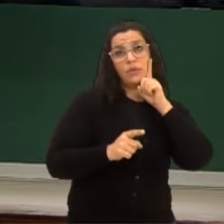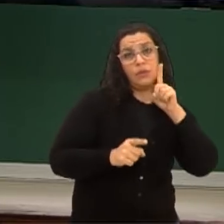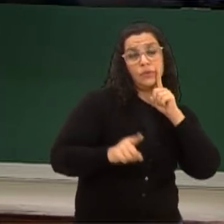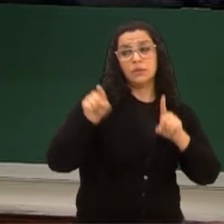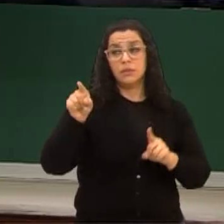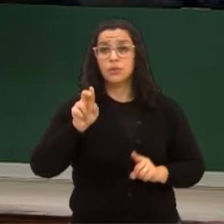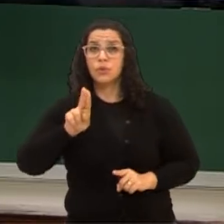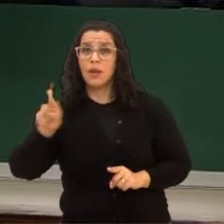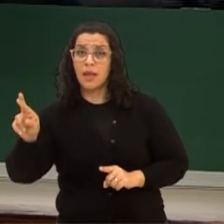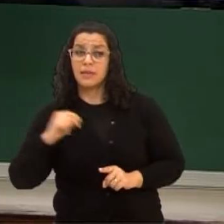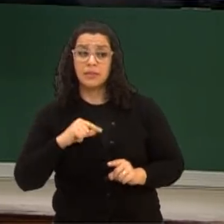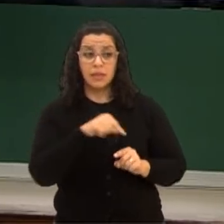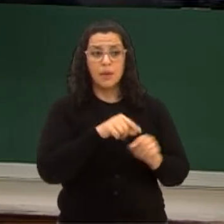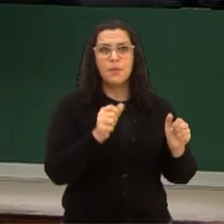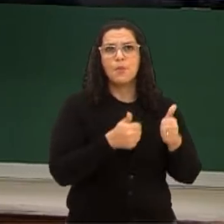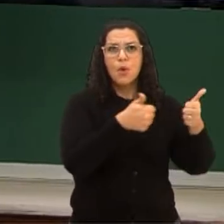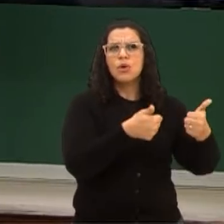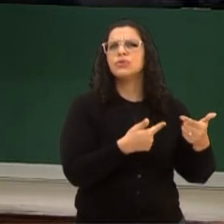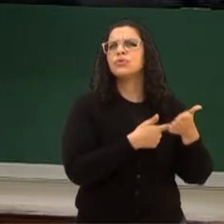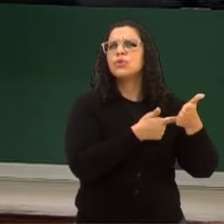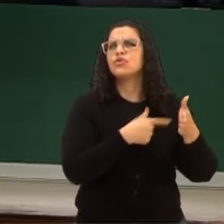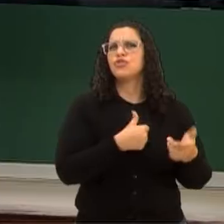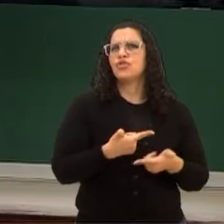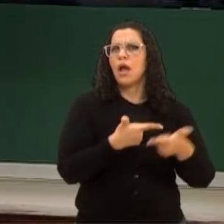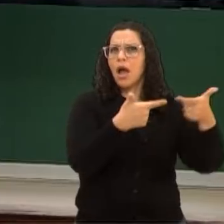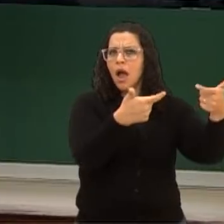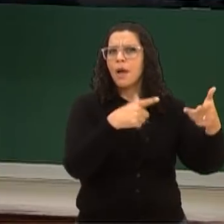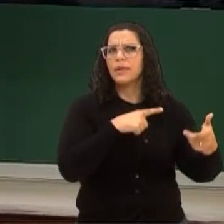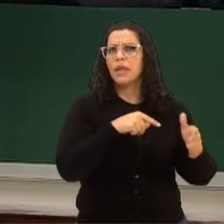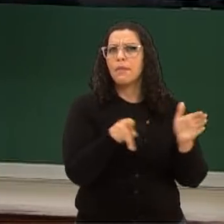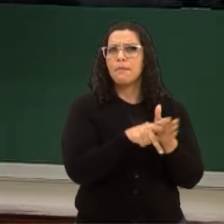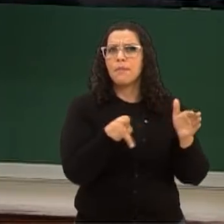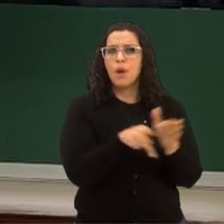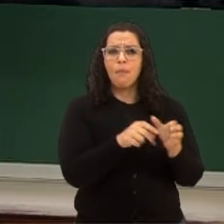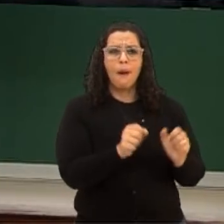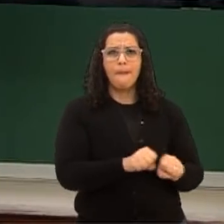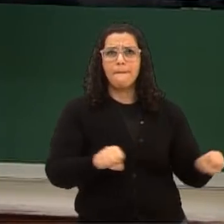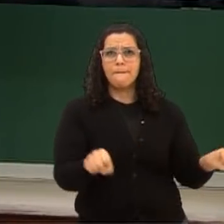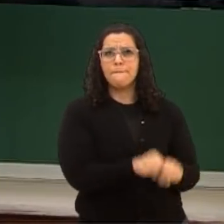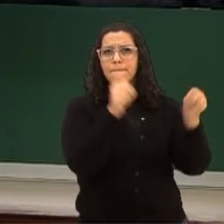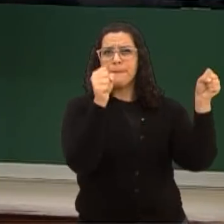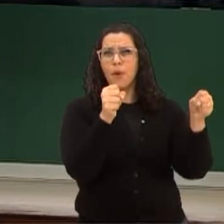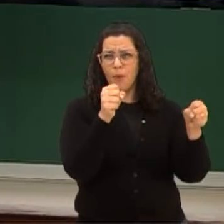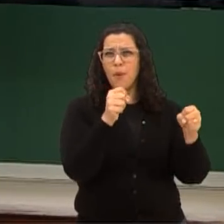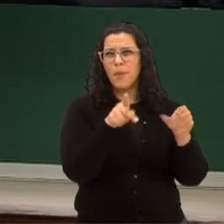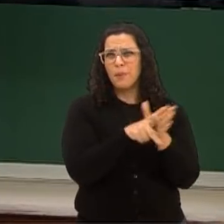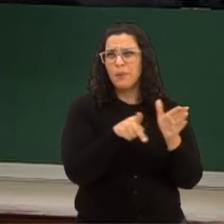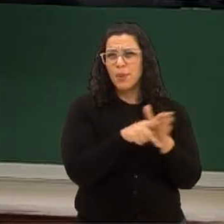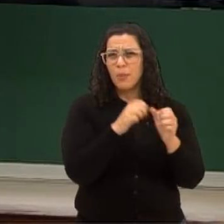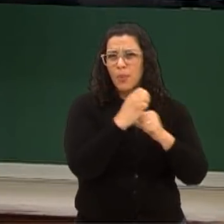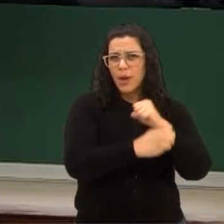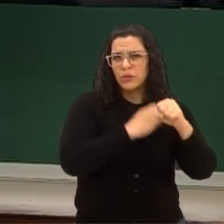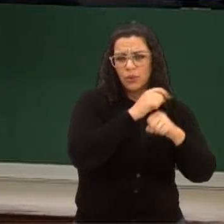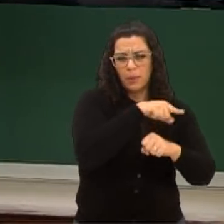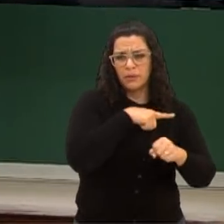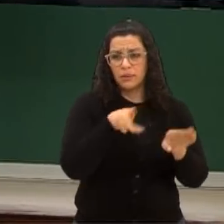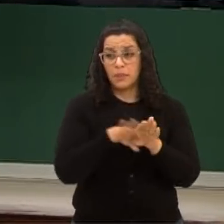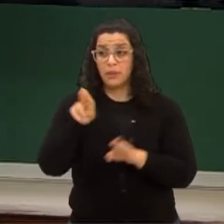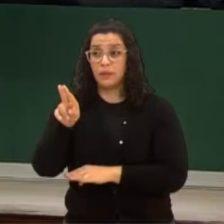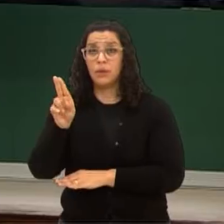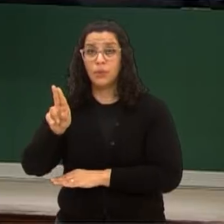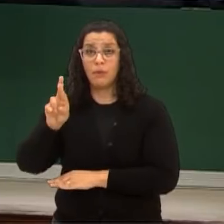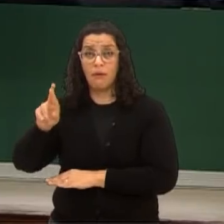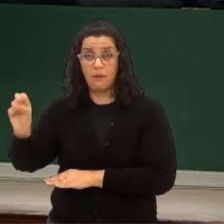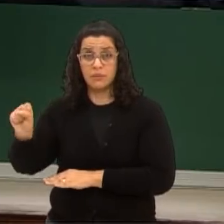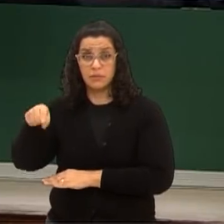a sua força bélica com as bombas nucleares no final da Segunda Guerra Mundial, e a União Soviética, que